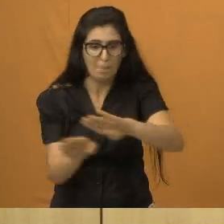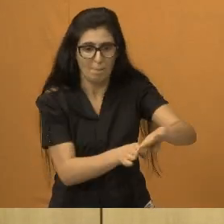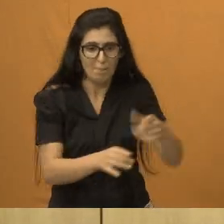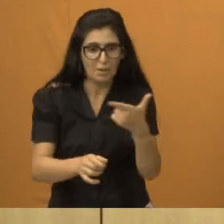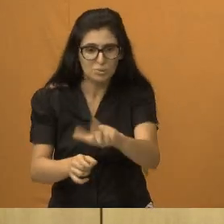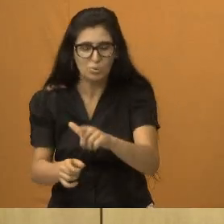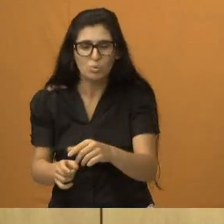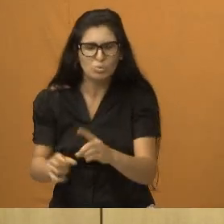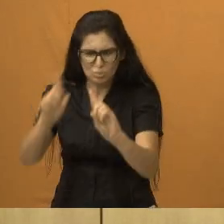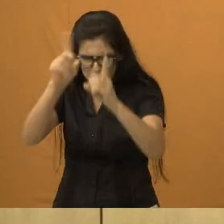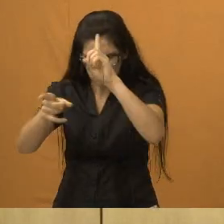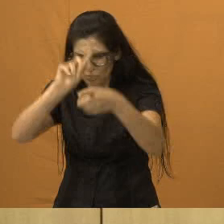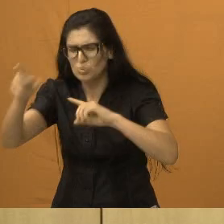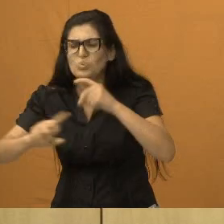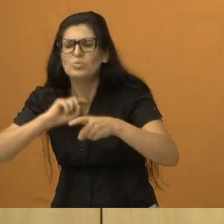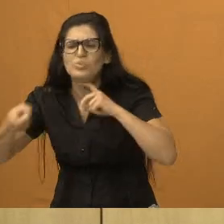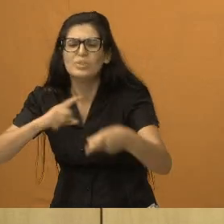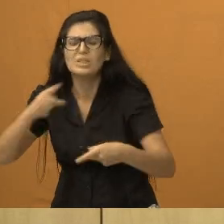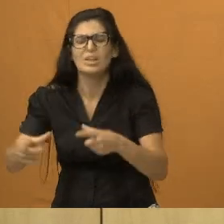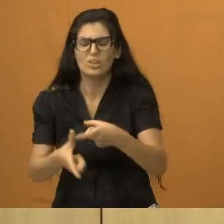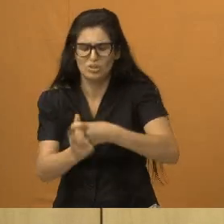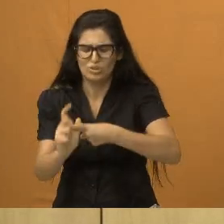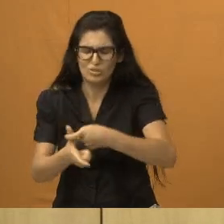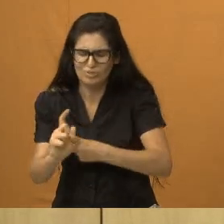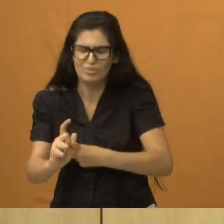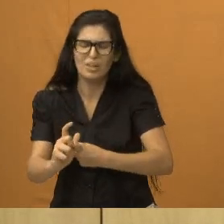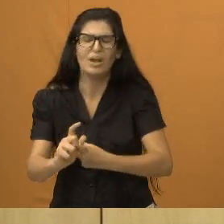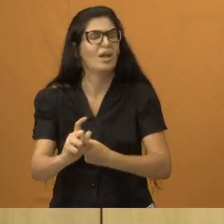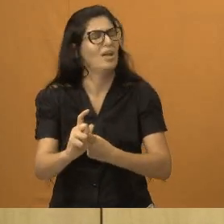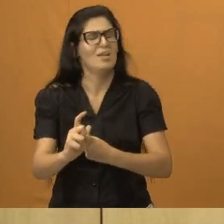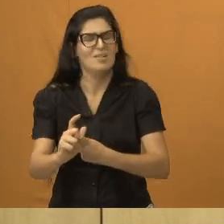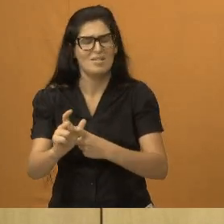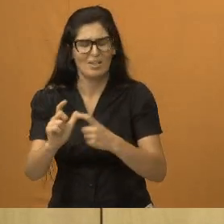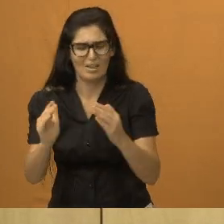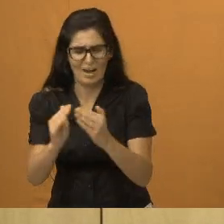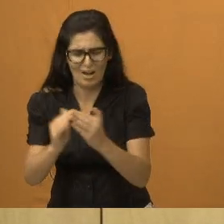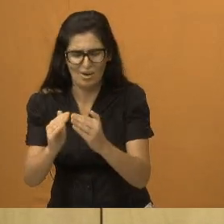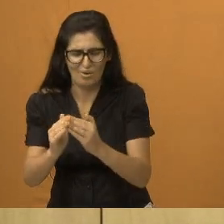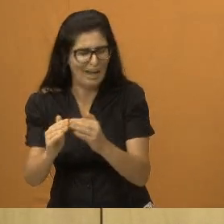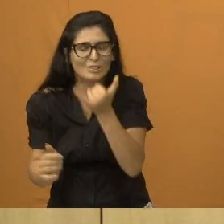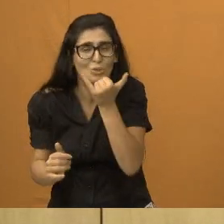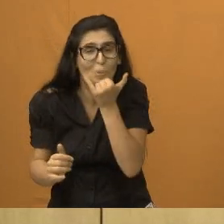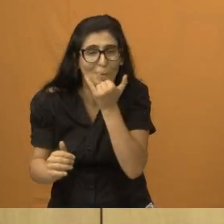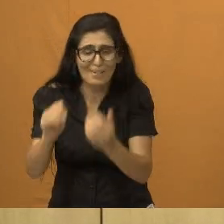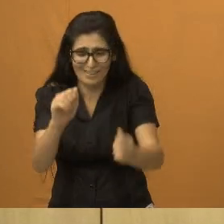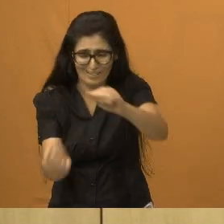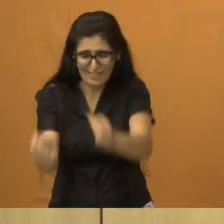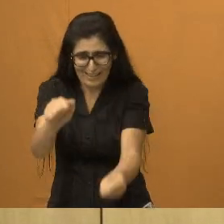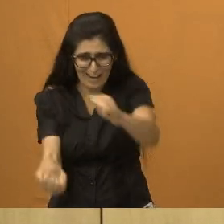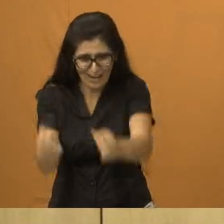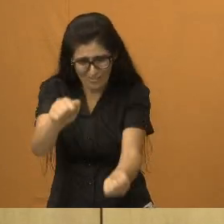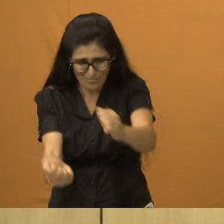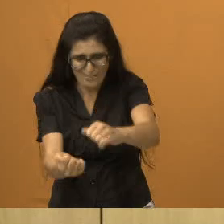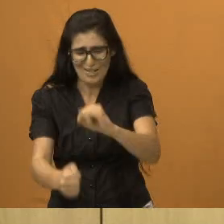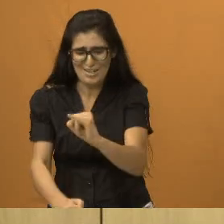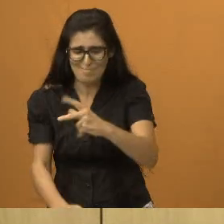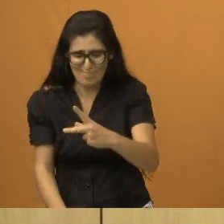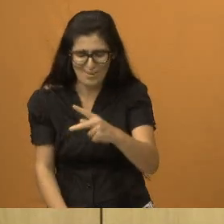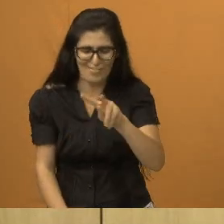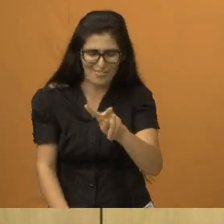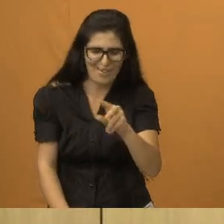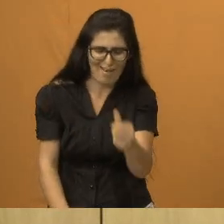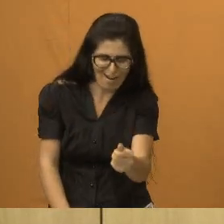pouquinho da dúvida do IPVA, como é que funciona o IPVA? O IPVA tem uma arrecadação de 100%. Desse